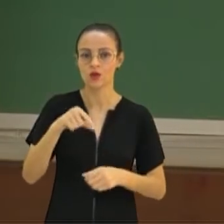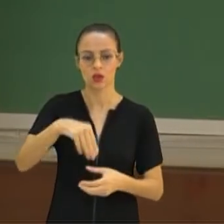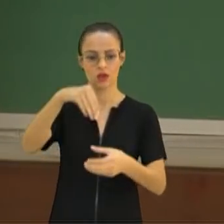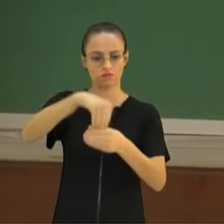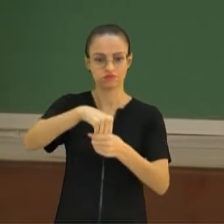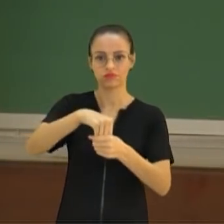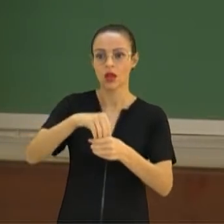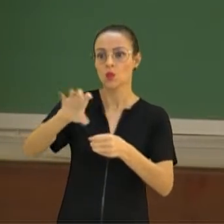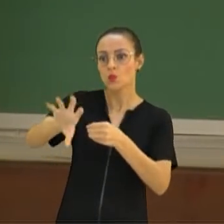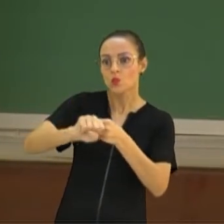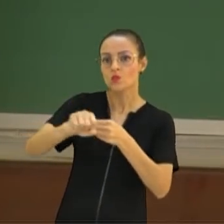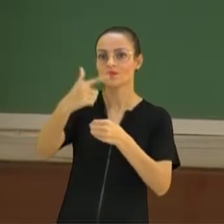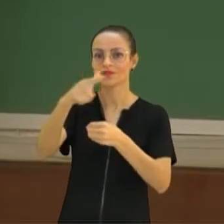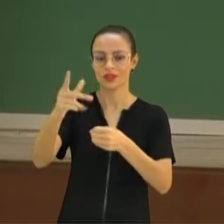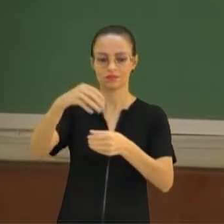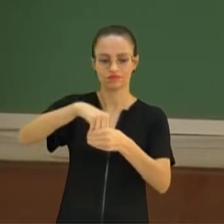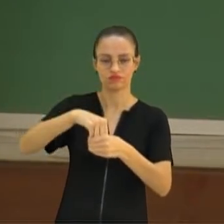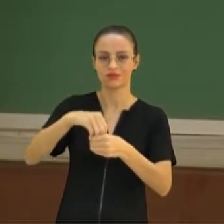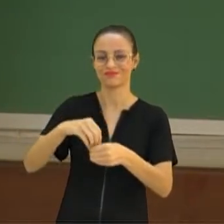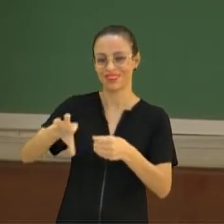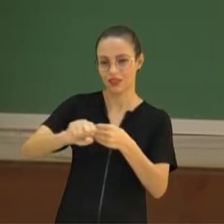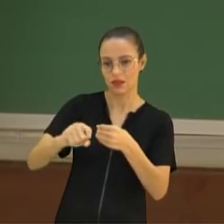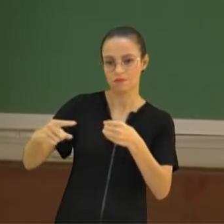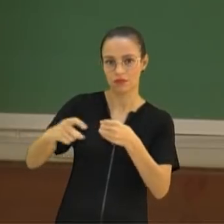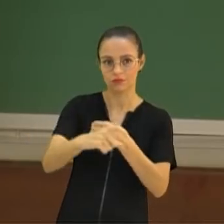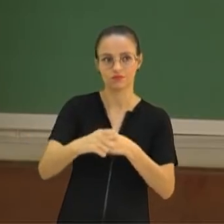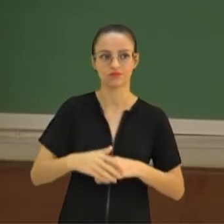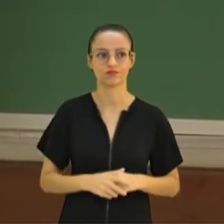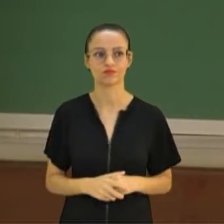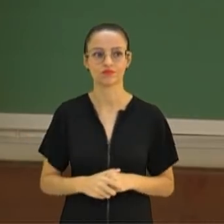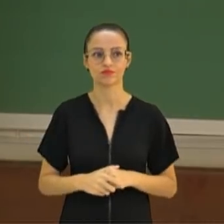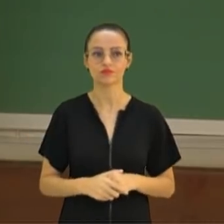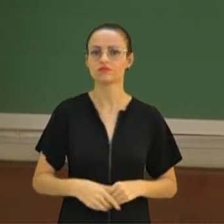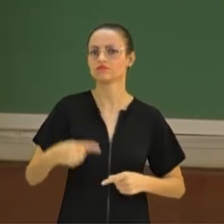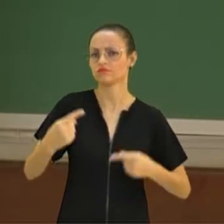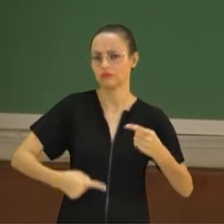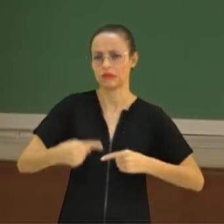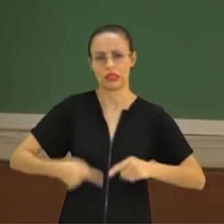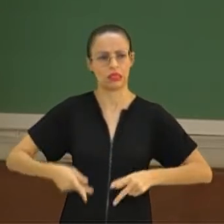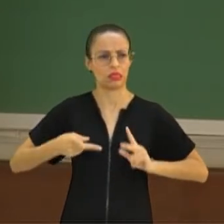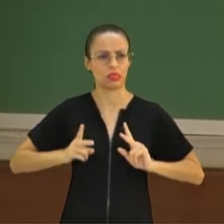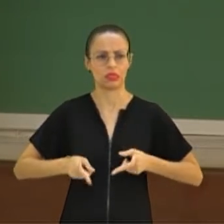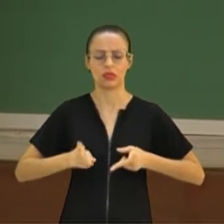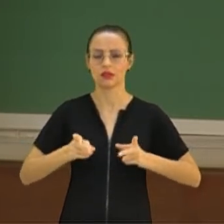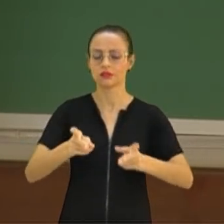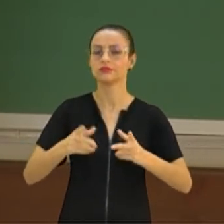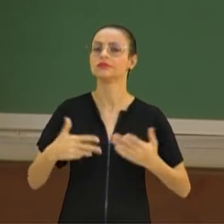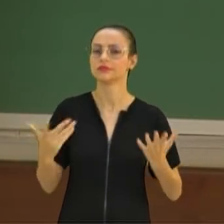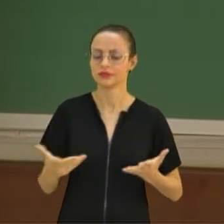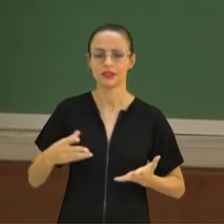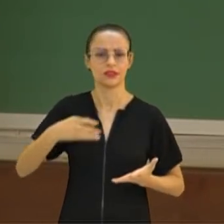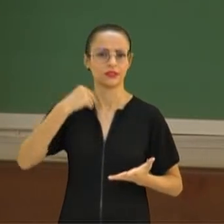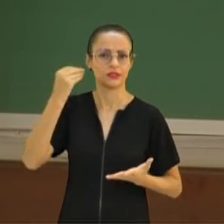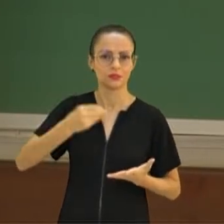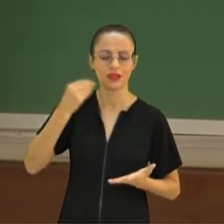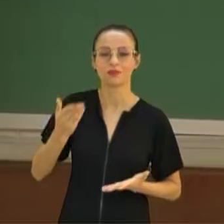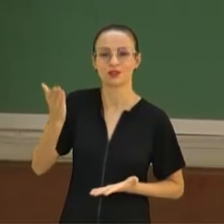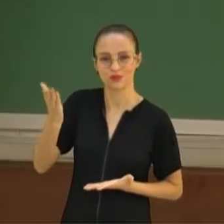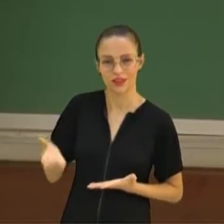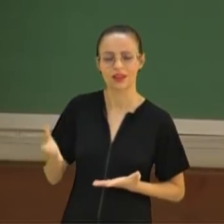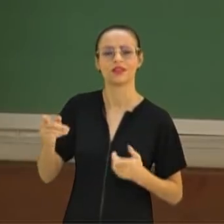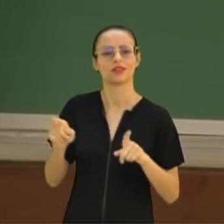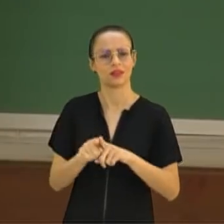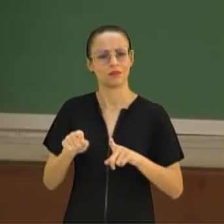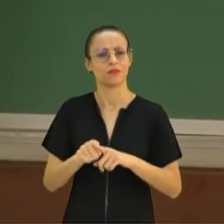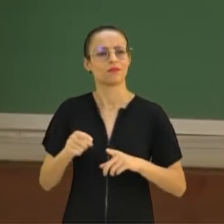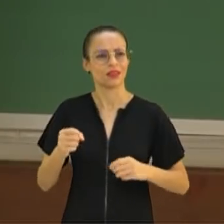se contaminarem antes, né, e tudo mais. E as discussões continuam. Mesmo o experimento de Spallanzani teria